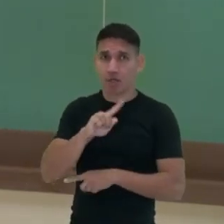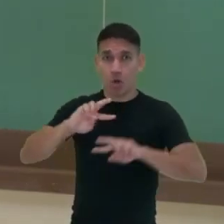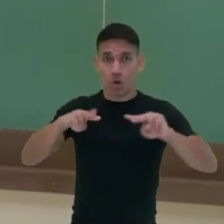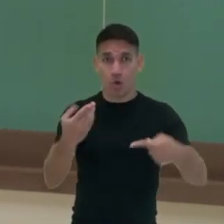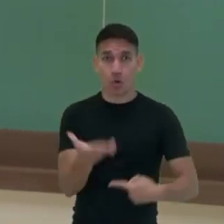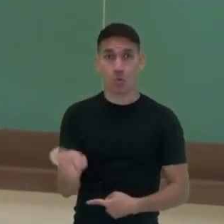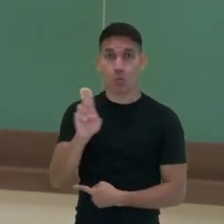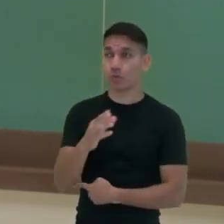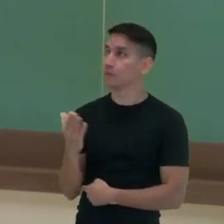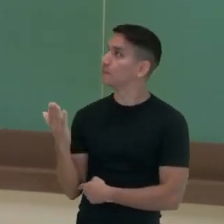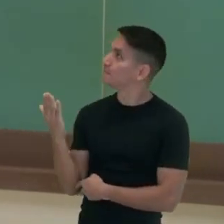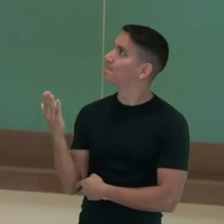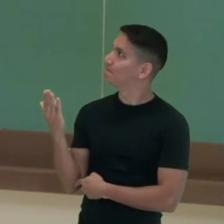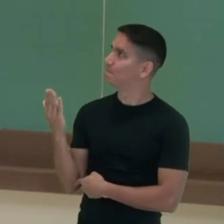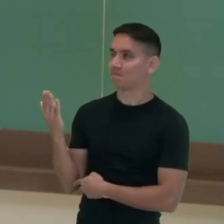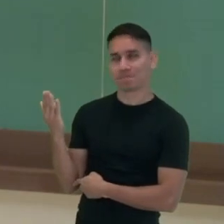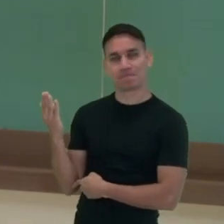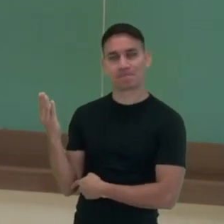né?